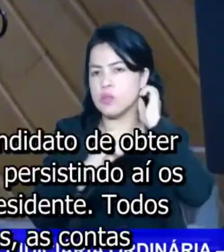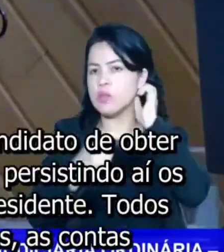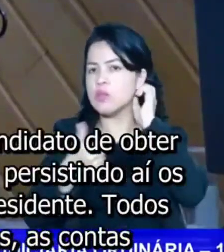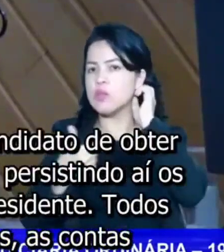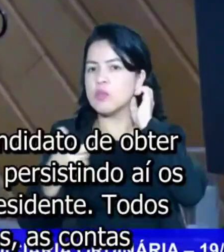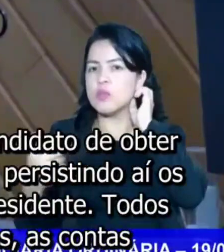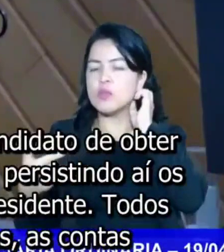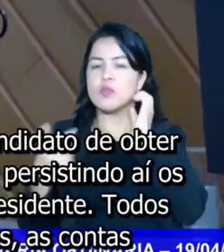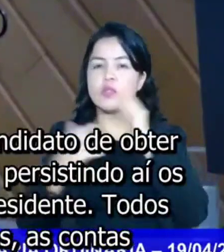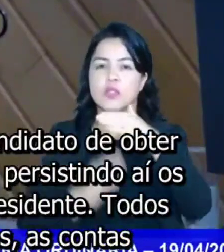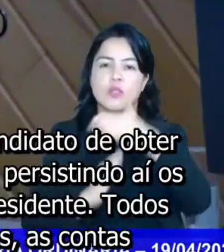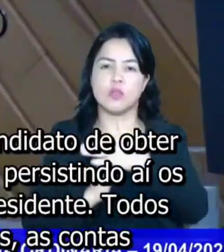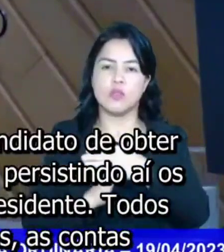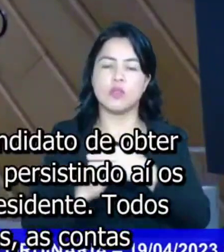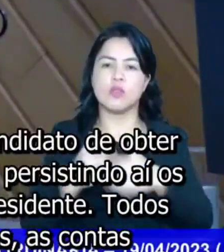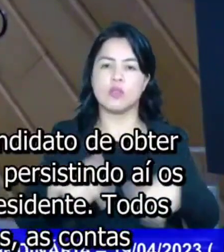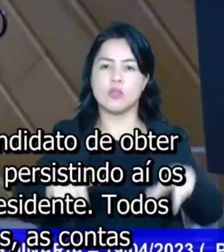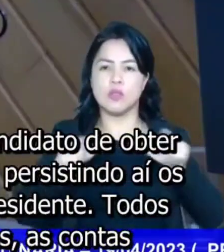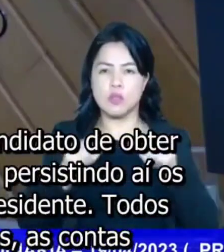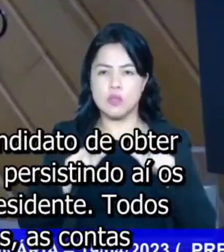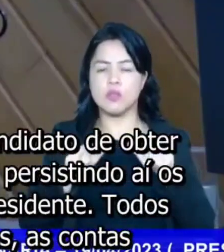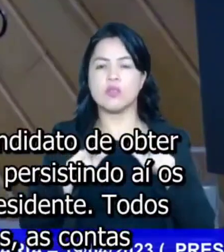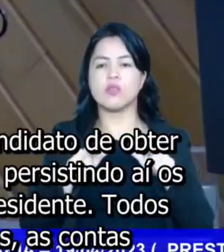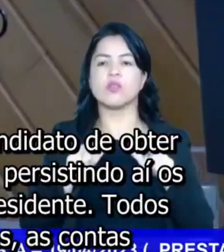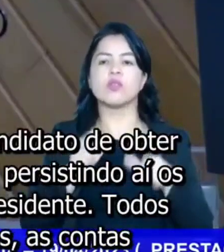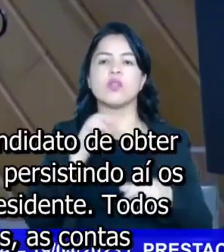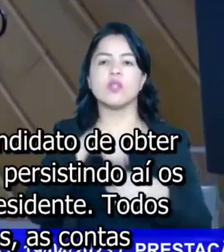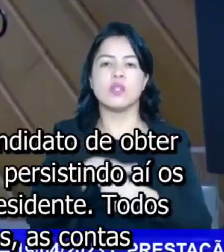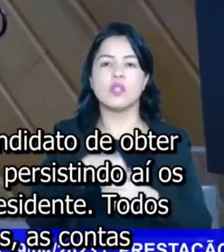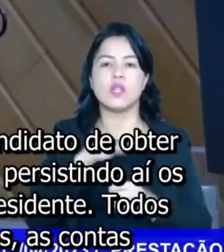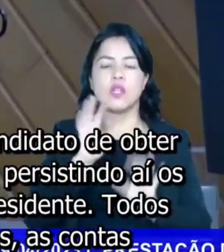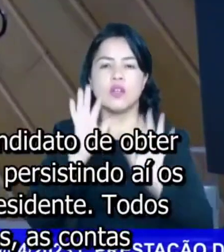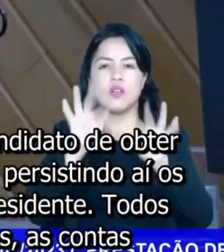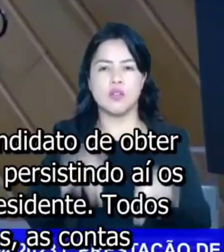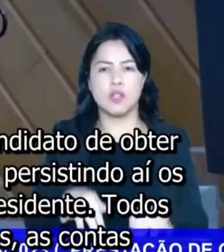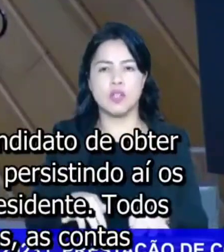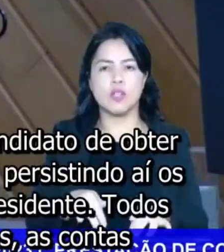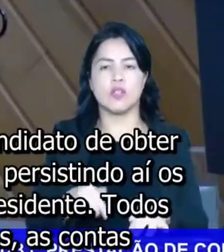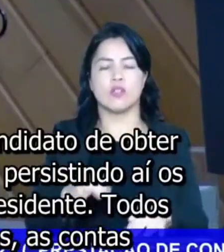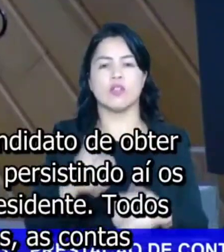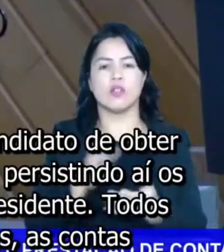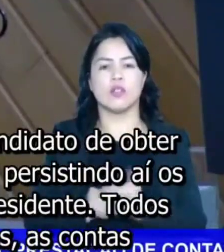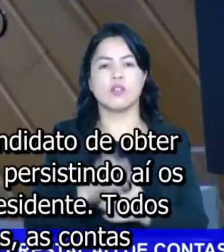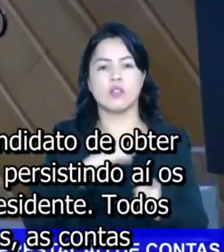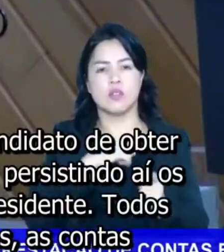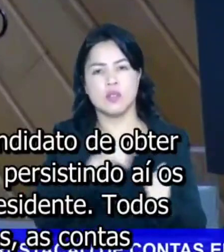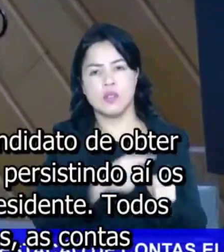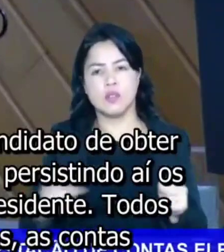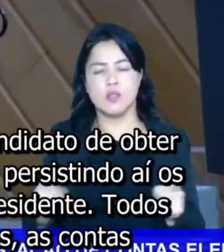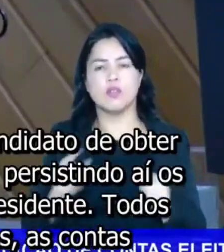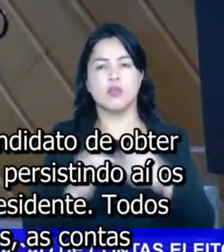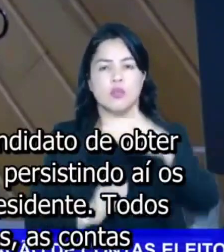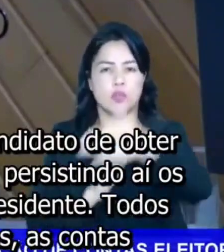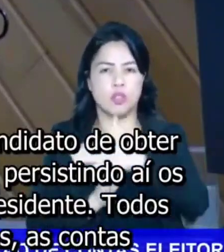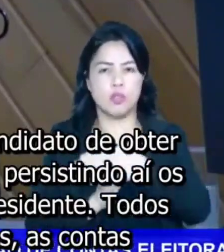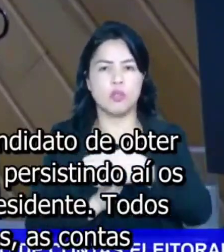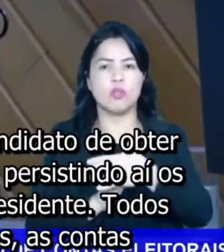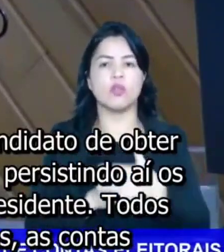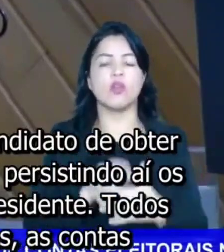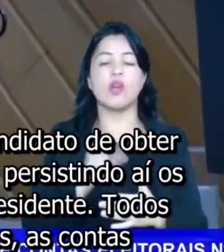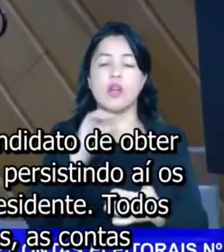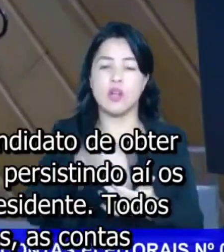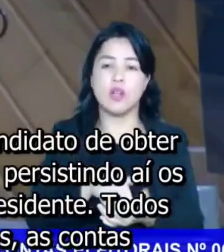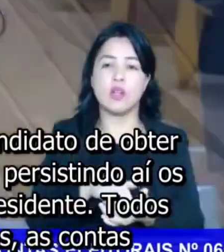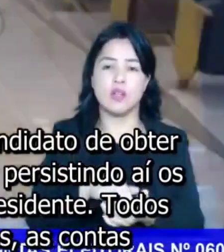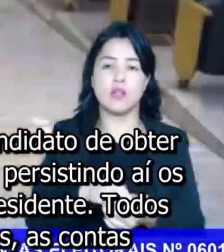e impedindo o candidato de obter a certidão de quitação eleitoral até o fim da legislatura, persistindo aí os efeitos da restrição até a efetiva prestação